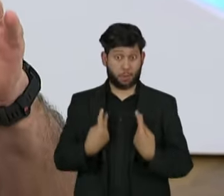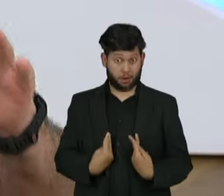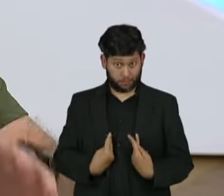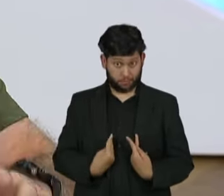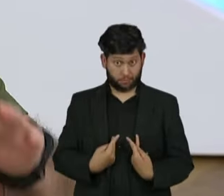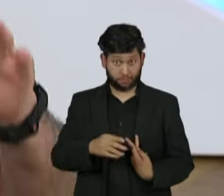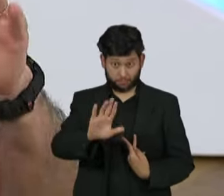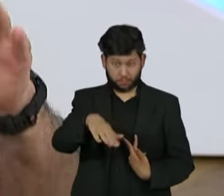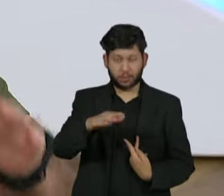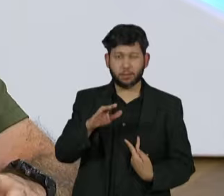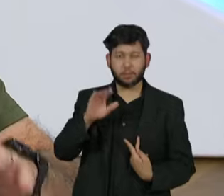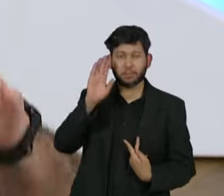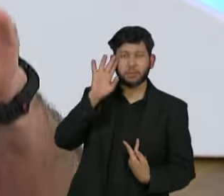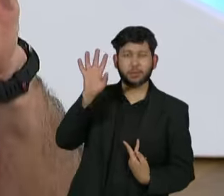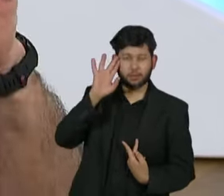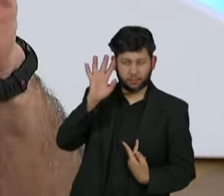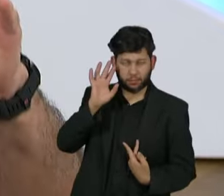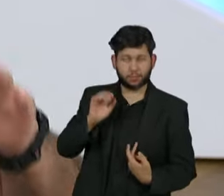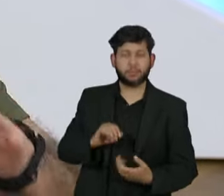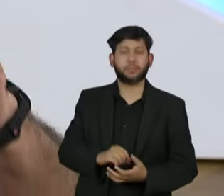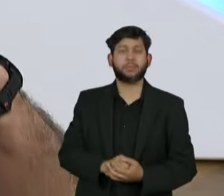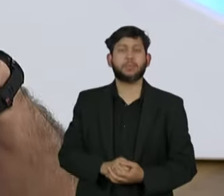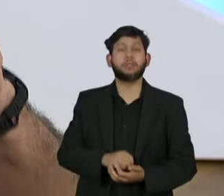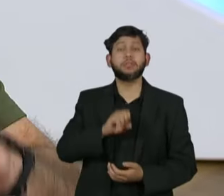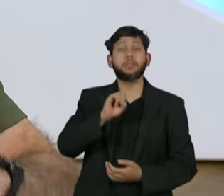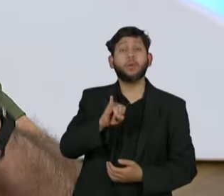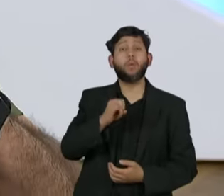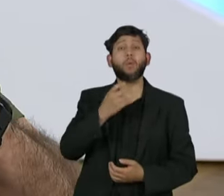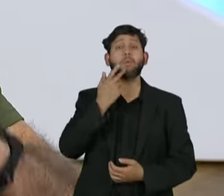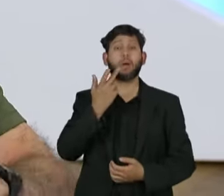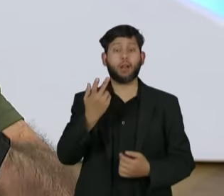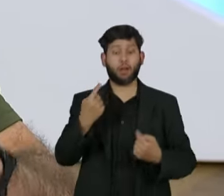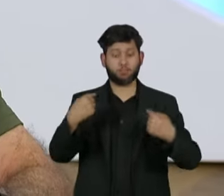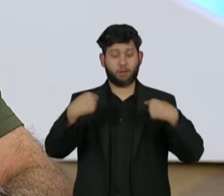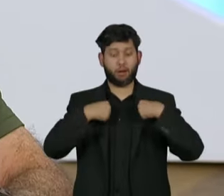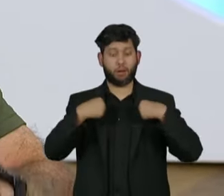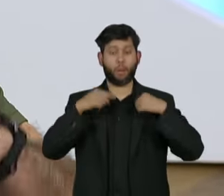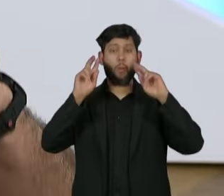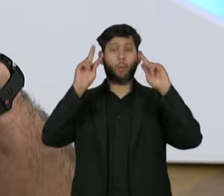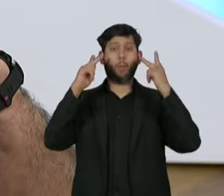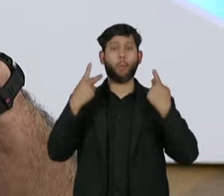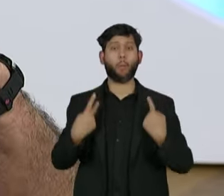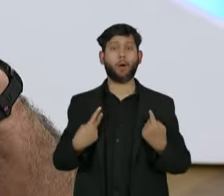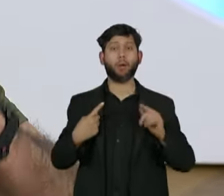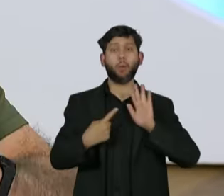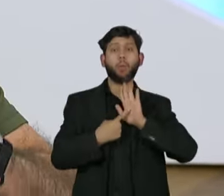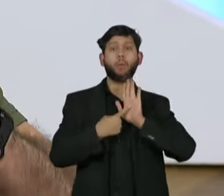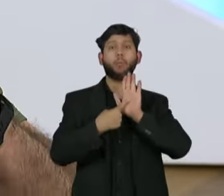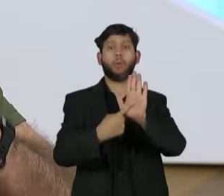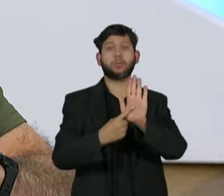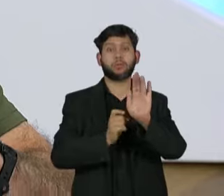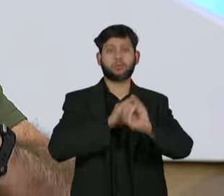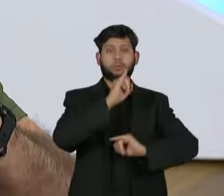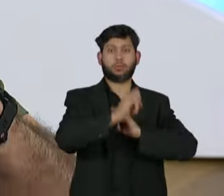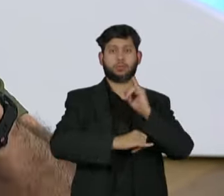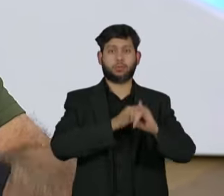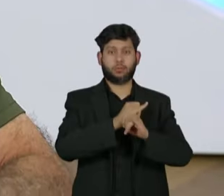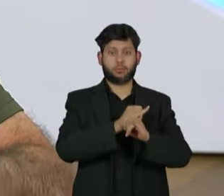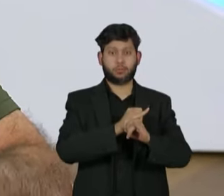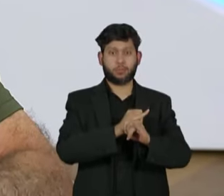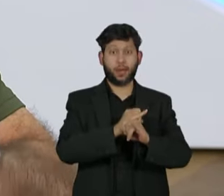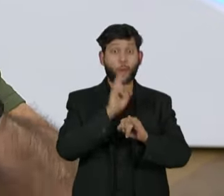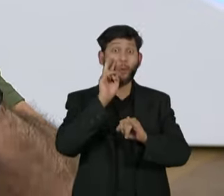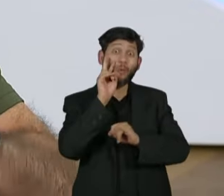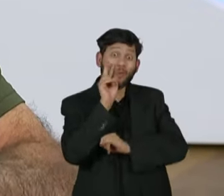imaginar que existisse alguma forma de você dizer tem um ano por trás disso e você identificar os humanos